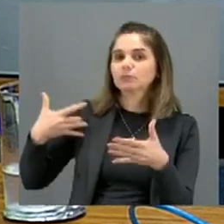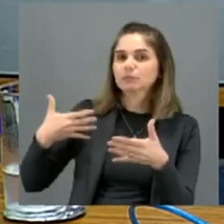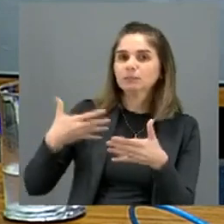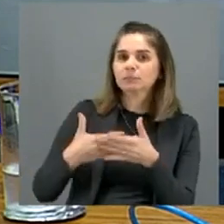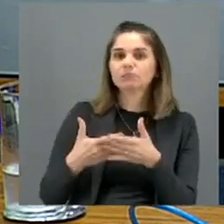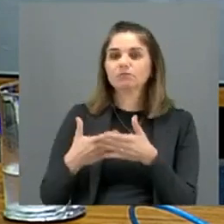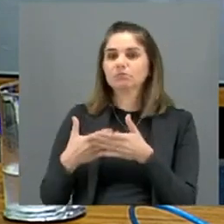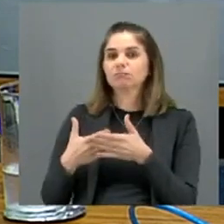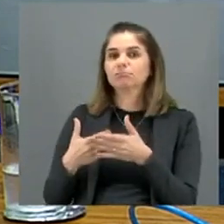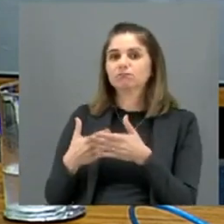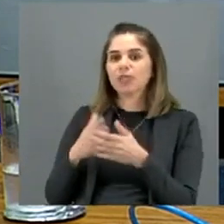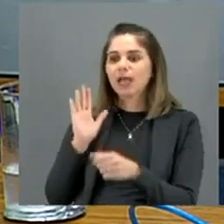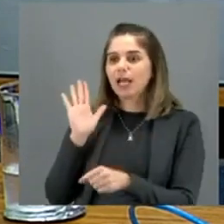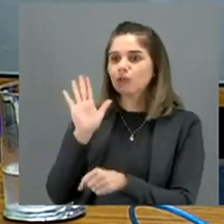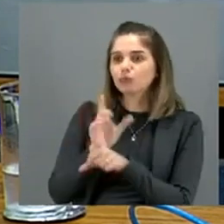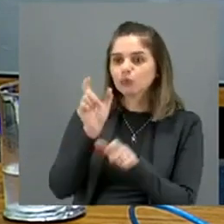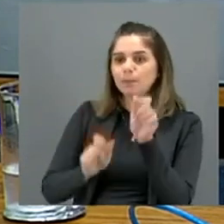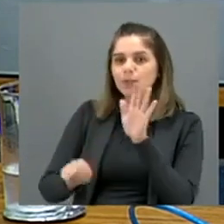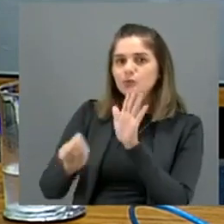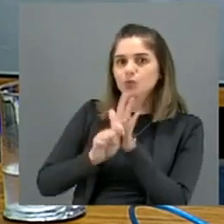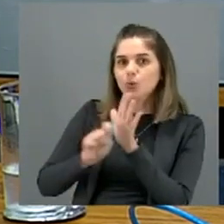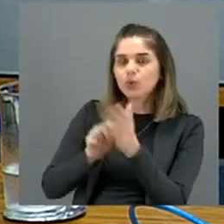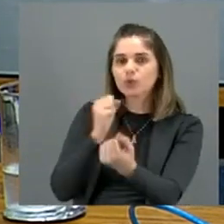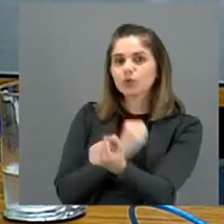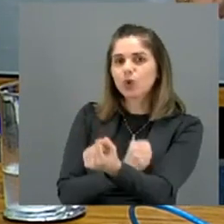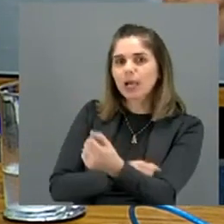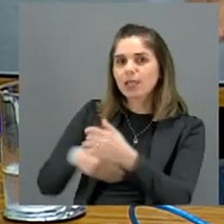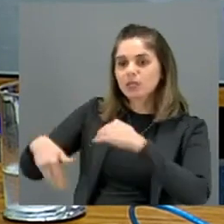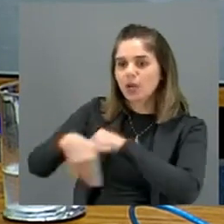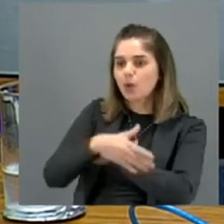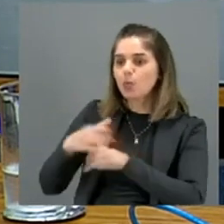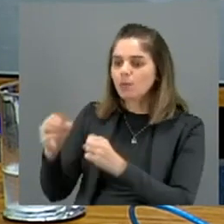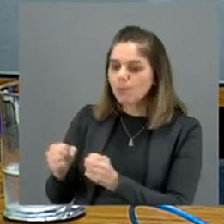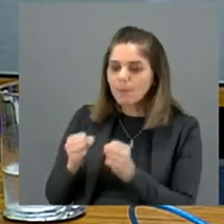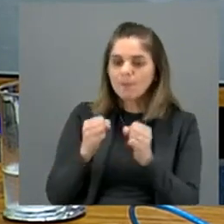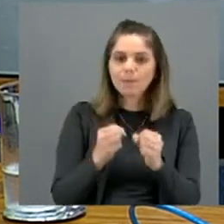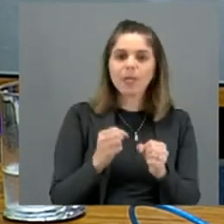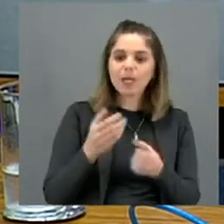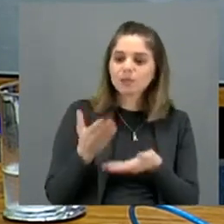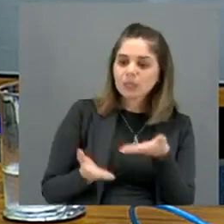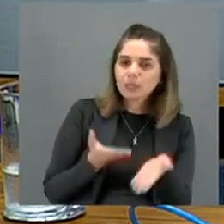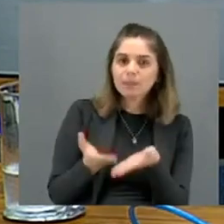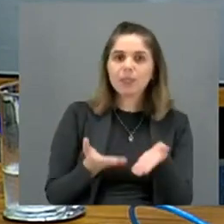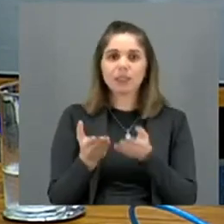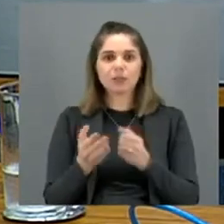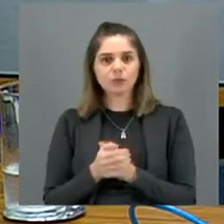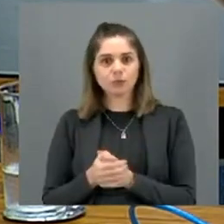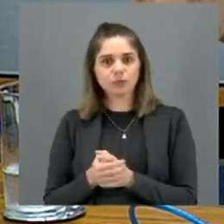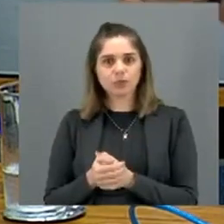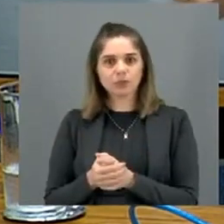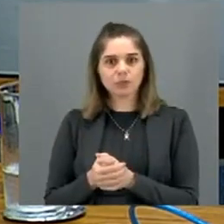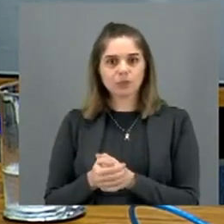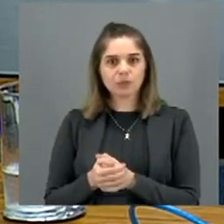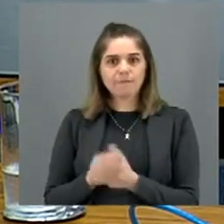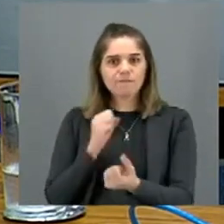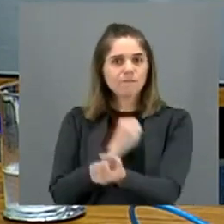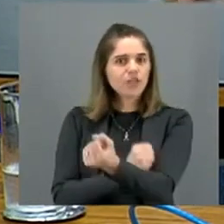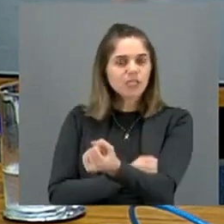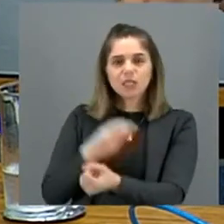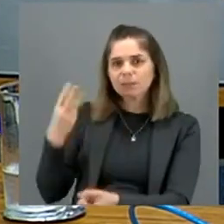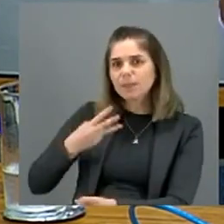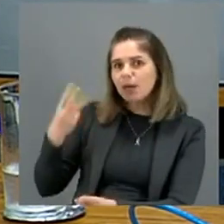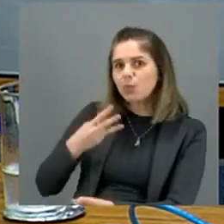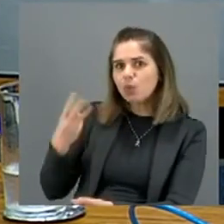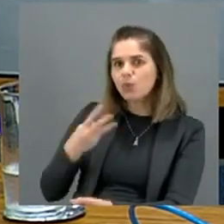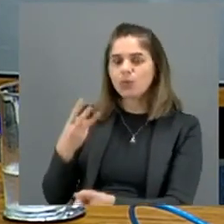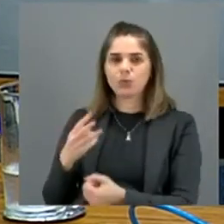rua, viciados em maconha. Quando minhas filhas nasceram, eu já tinha drogados, viciados